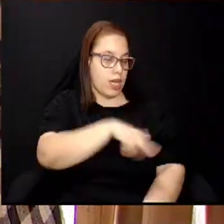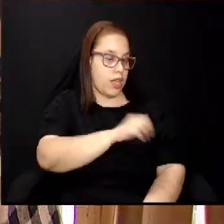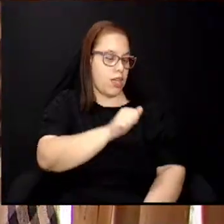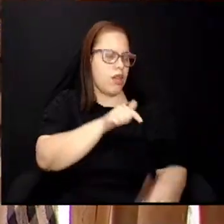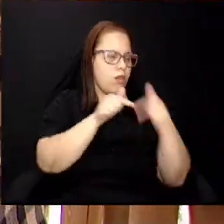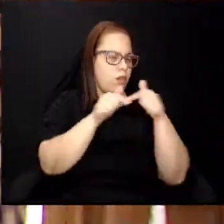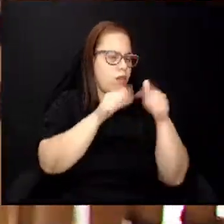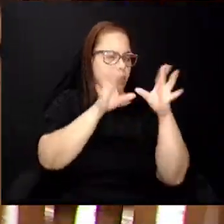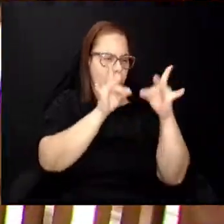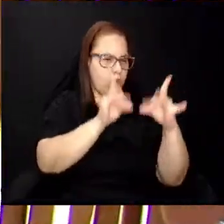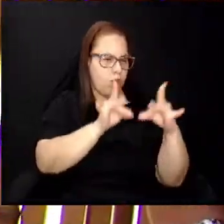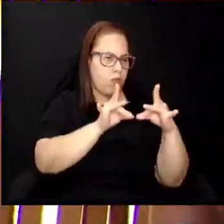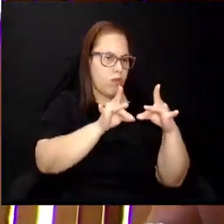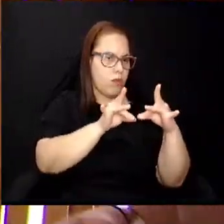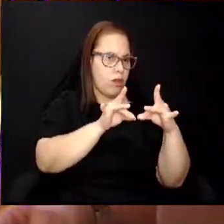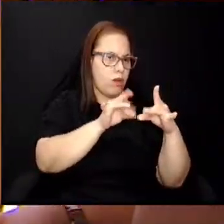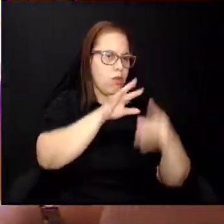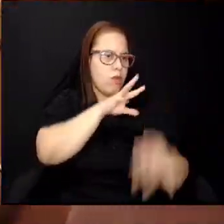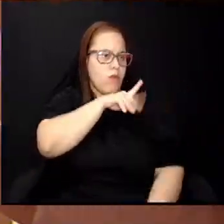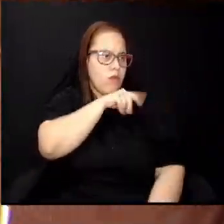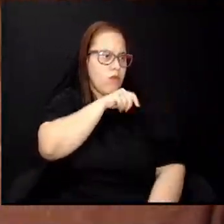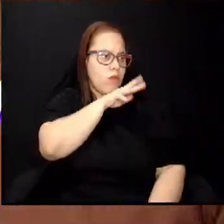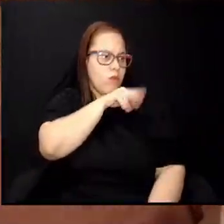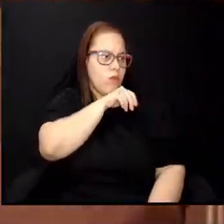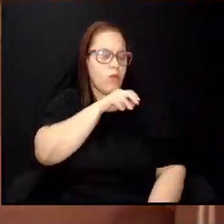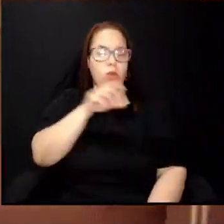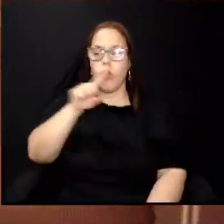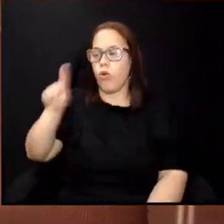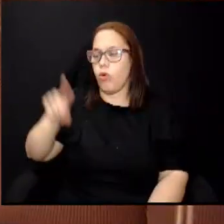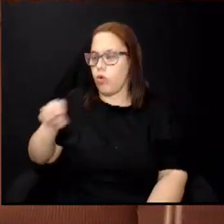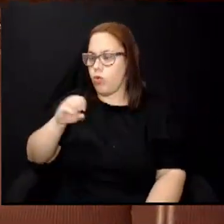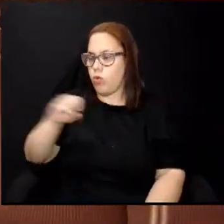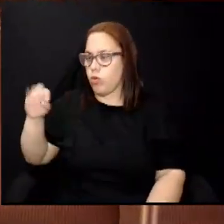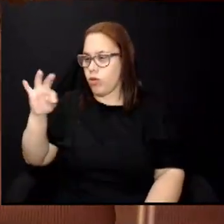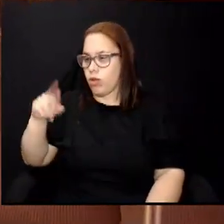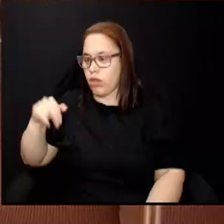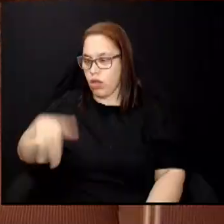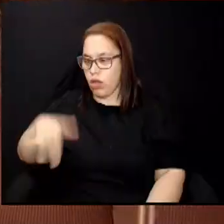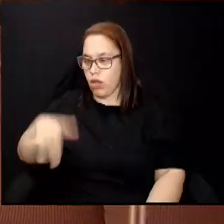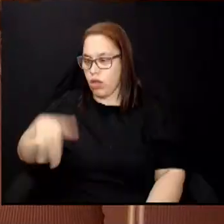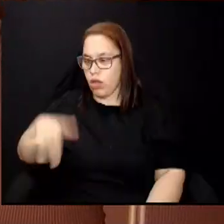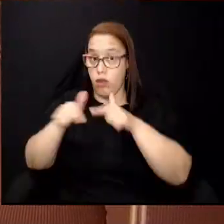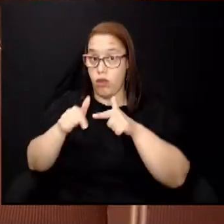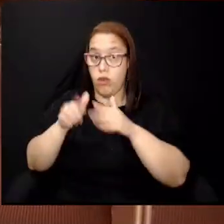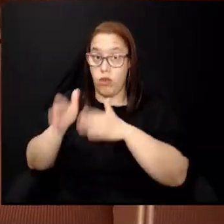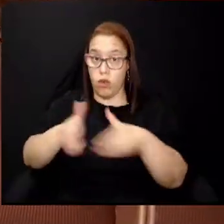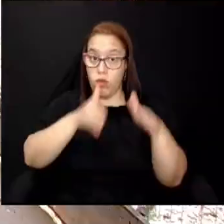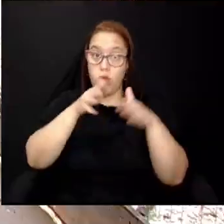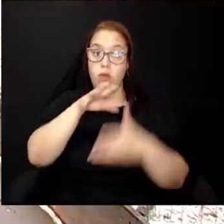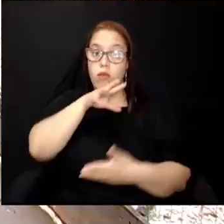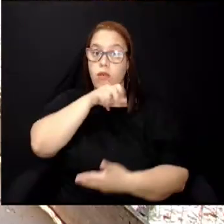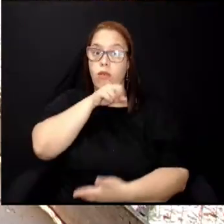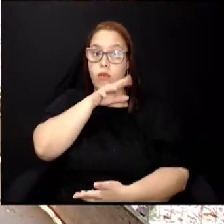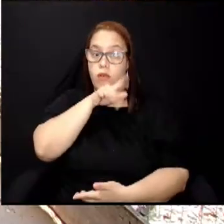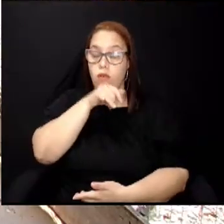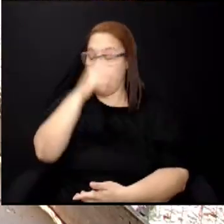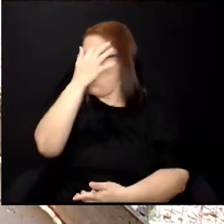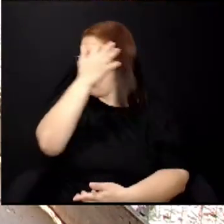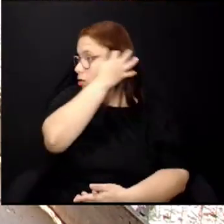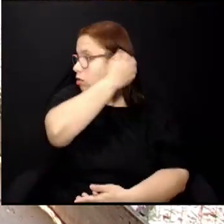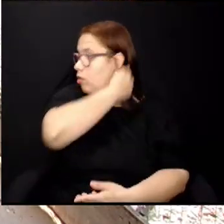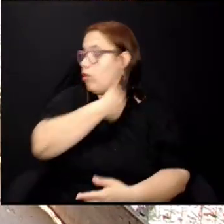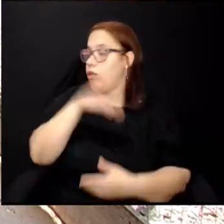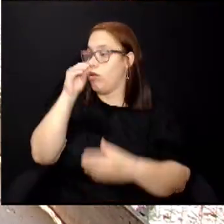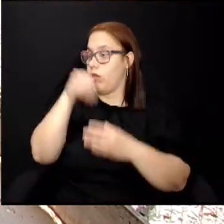exclusivamente com animais? A zootecnia, ela trabalha com a produção animal. E dentro da produção animal, a